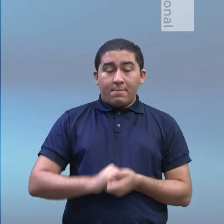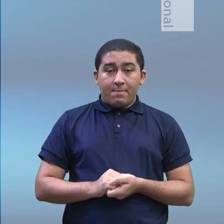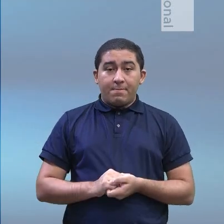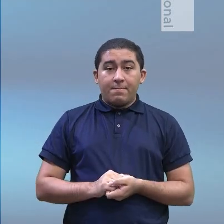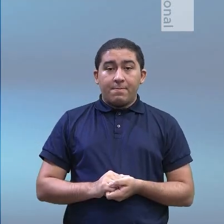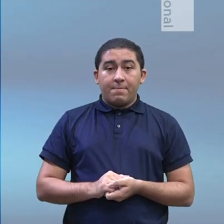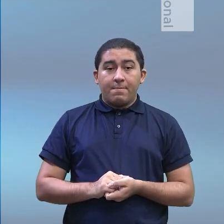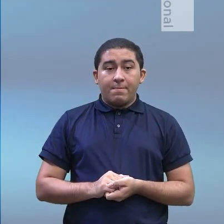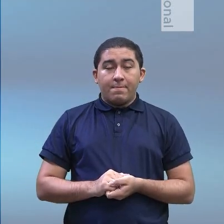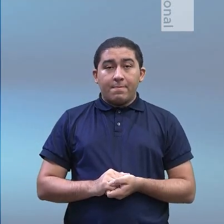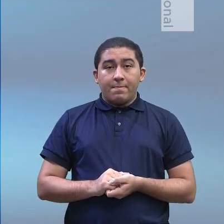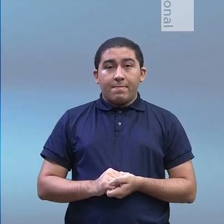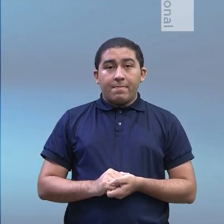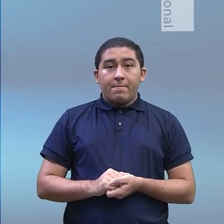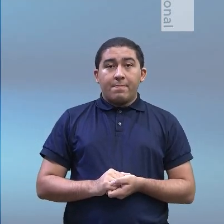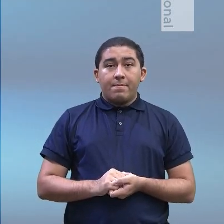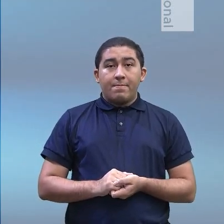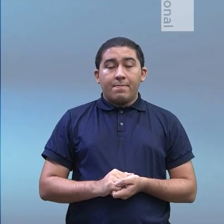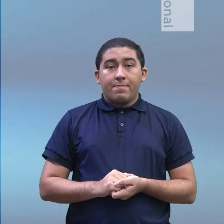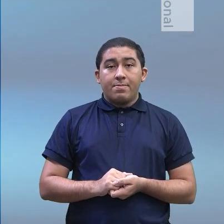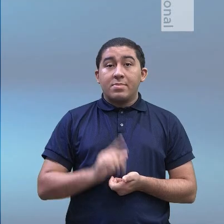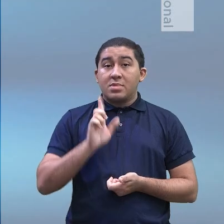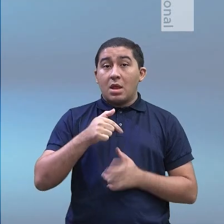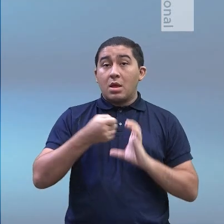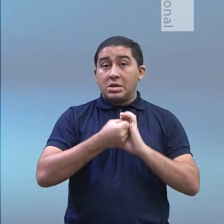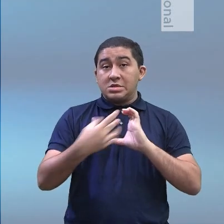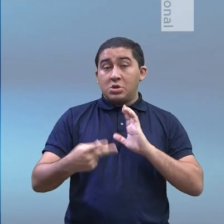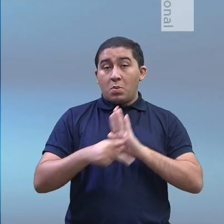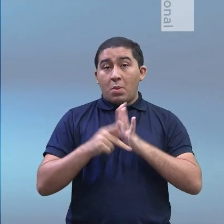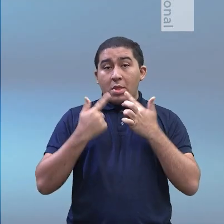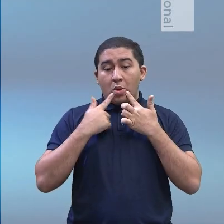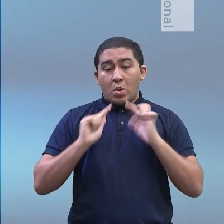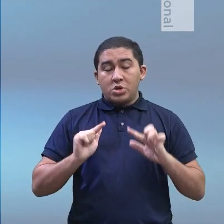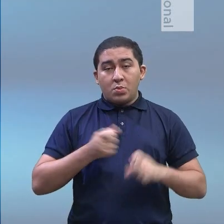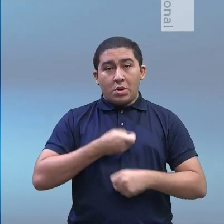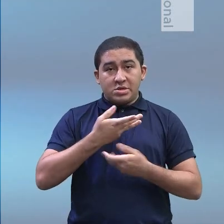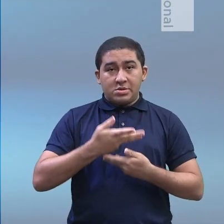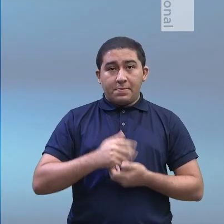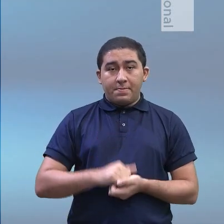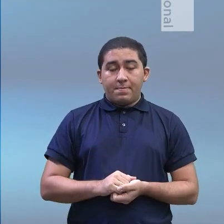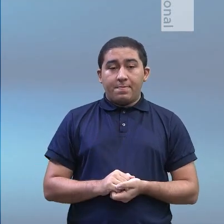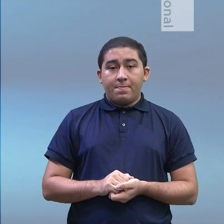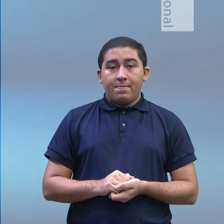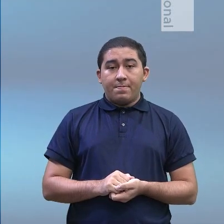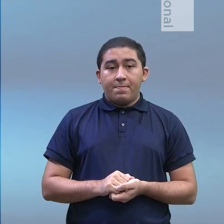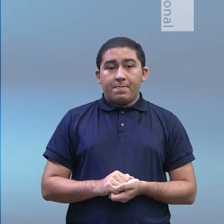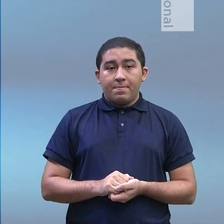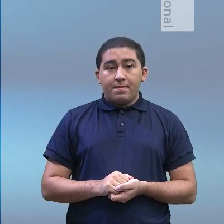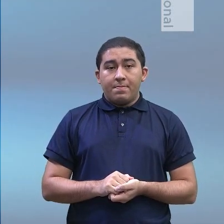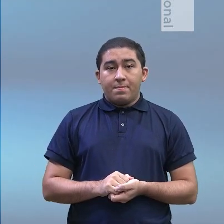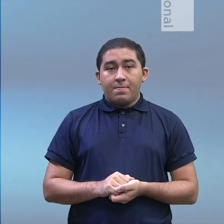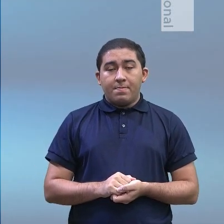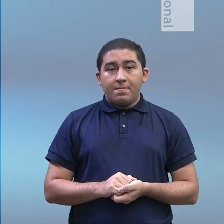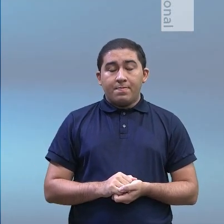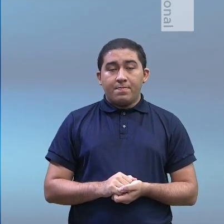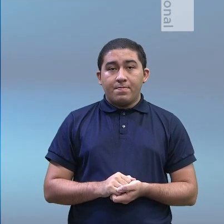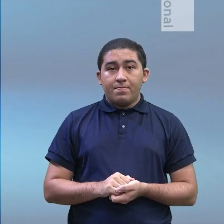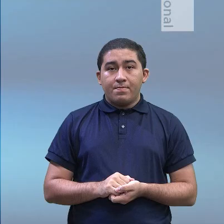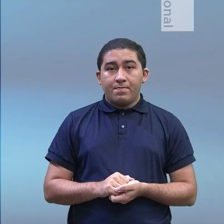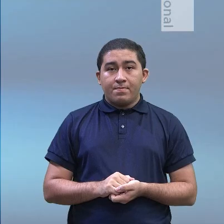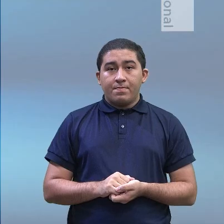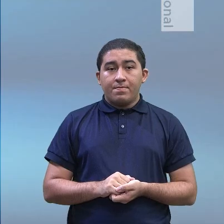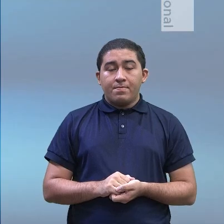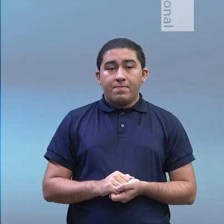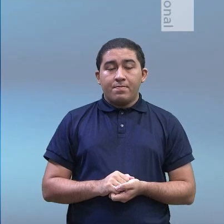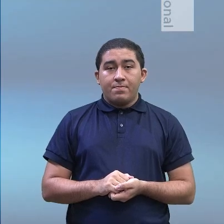Então, essas são as características, né, da linguagem poética, a imagem e a emoção. E aí